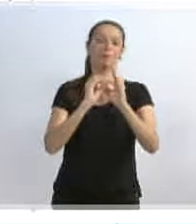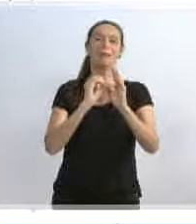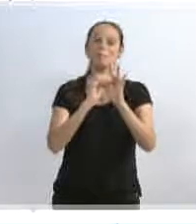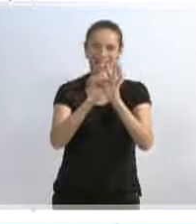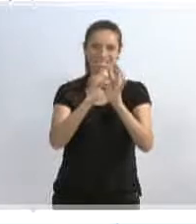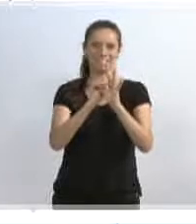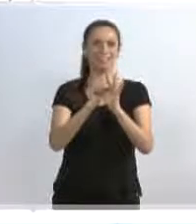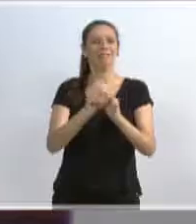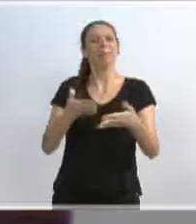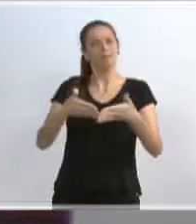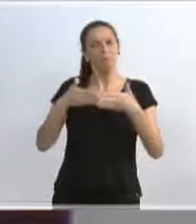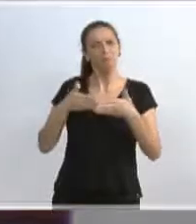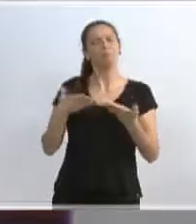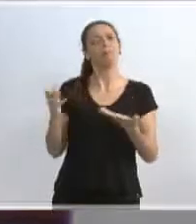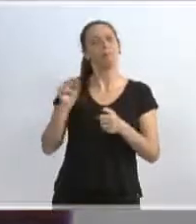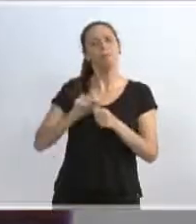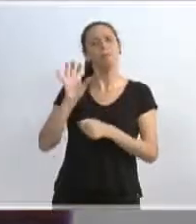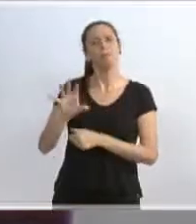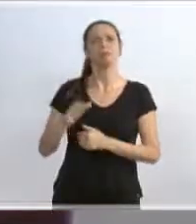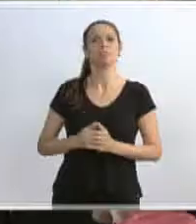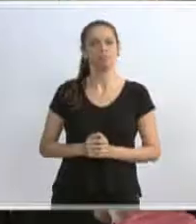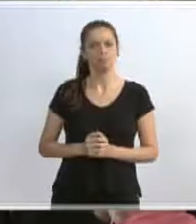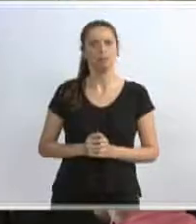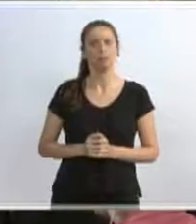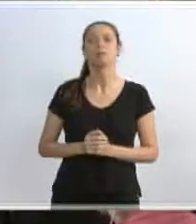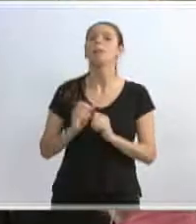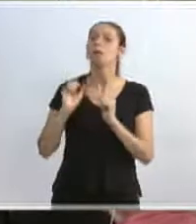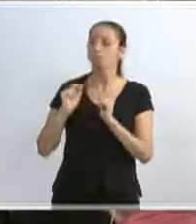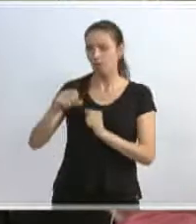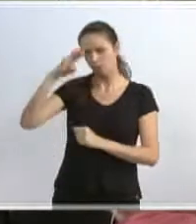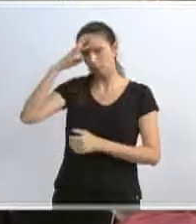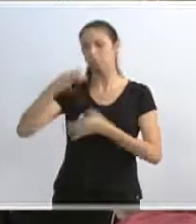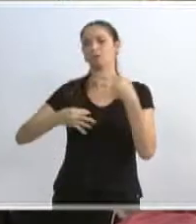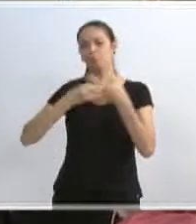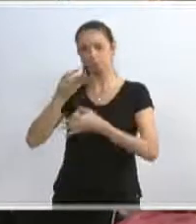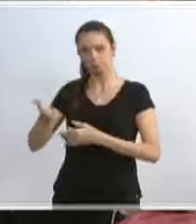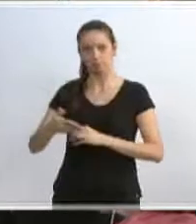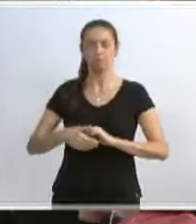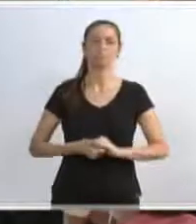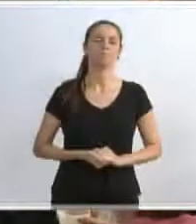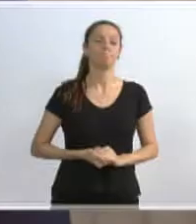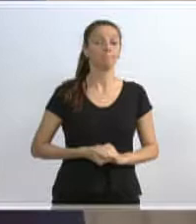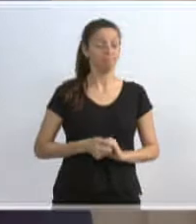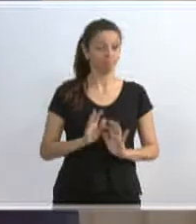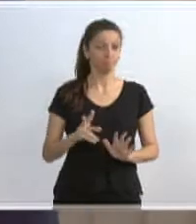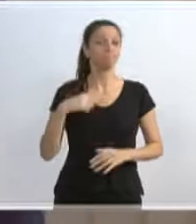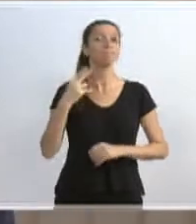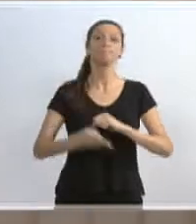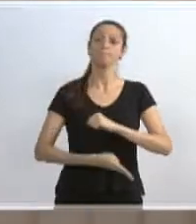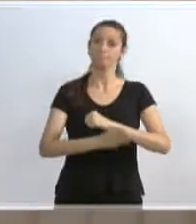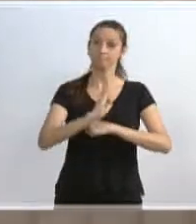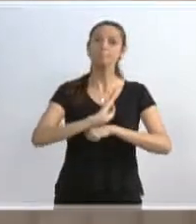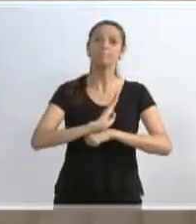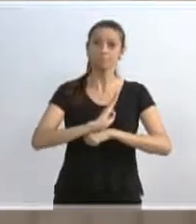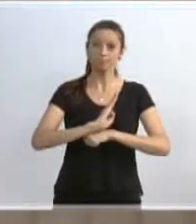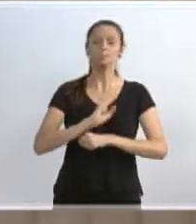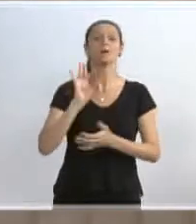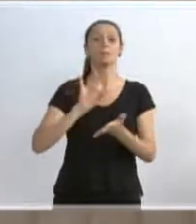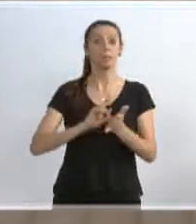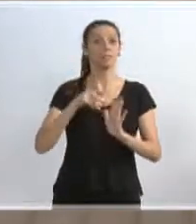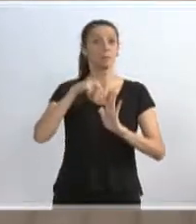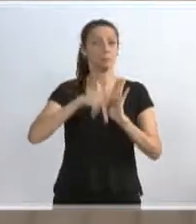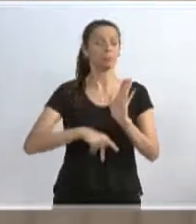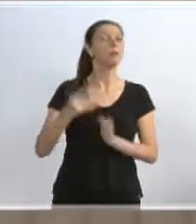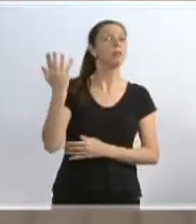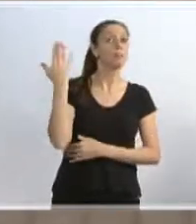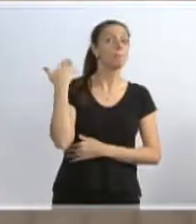Concede uma parte, com o maior prazer, Jovino. Com a palavra em a parte, vereador Jovino Cardoso. Vereador Zeca Bombeiro, na verdade, esse projeto chegou aqui numa